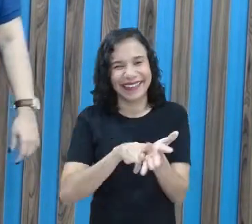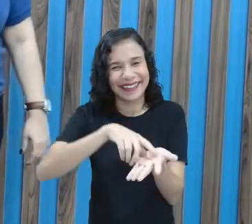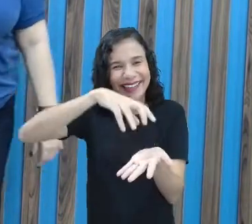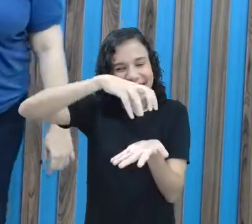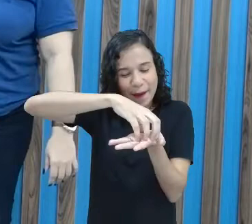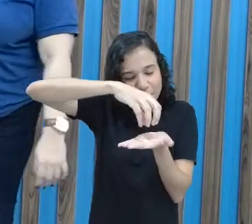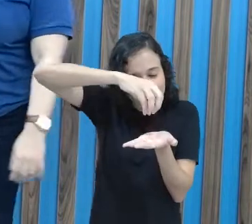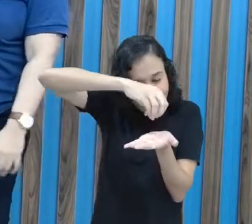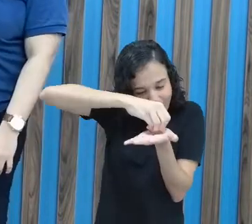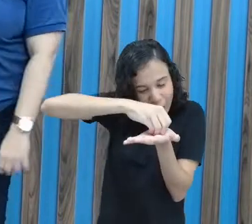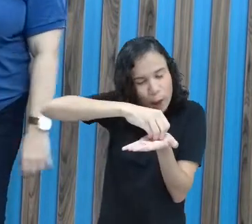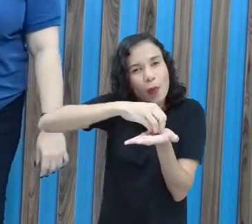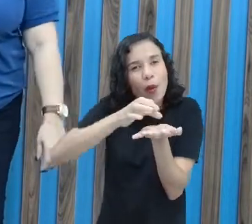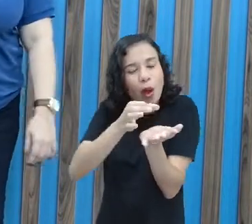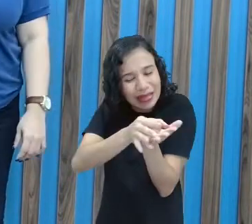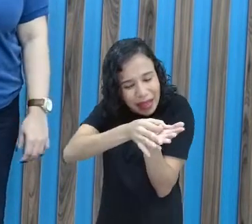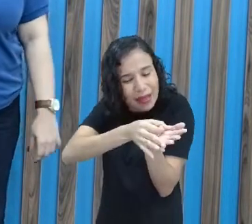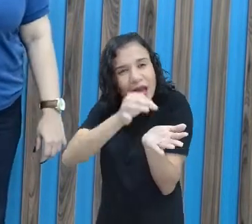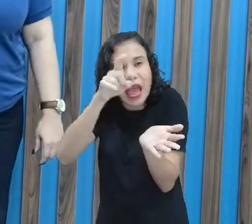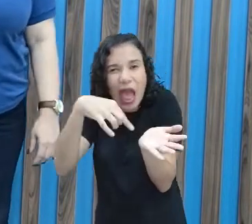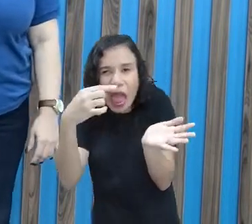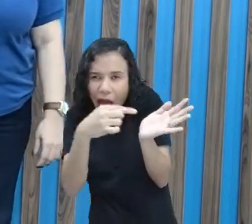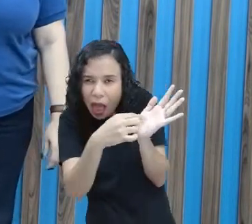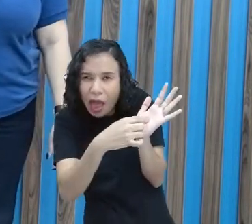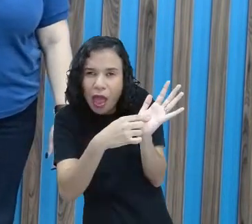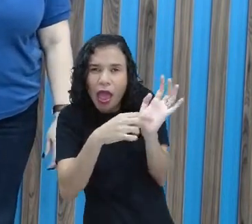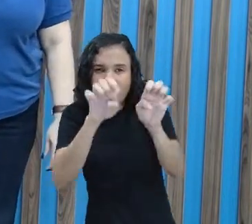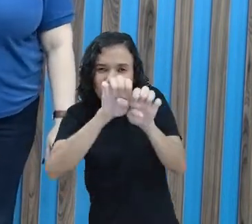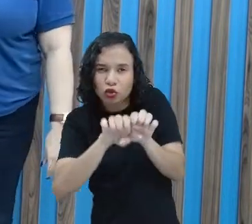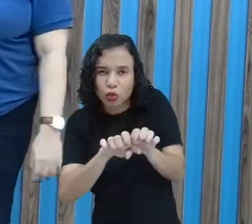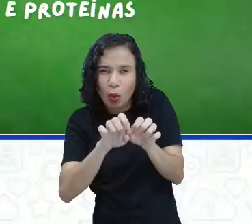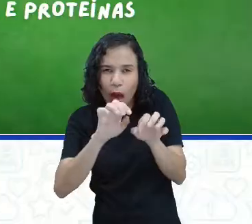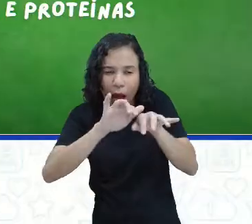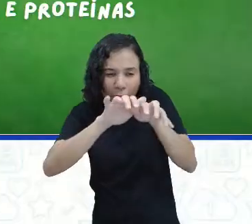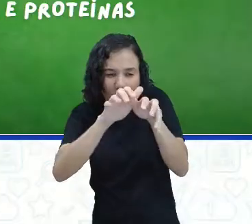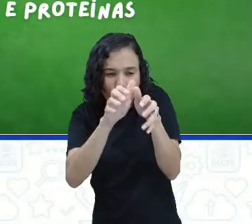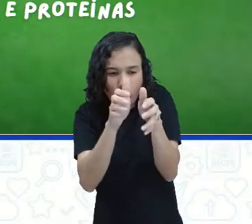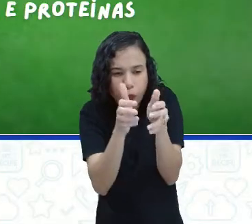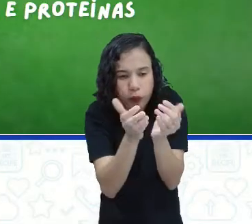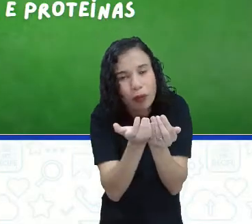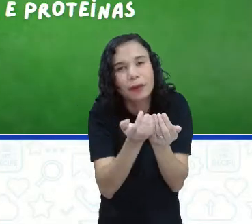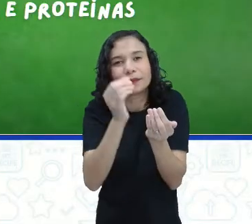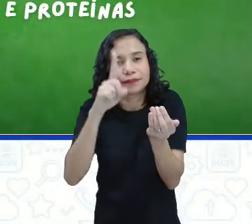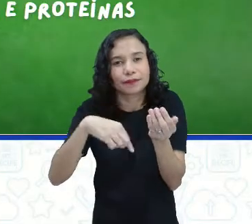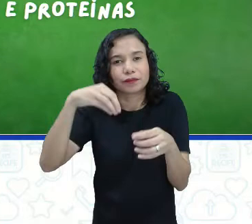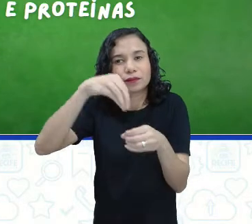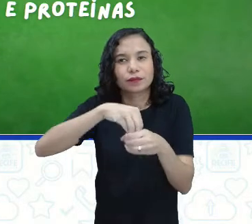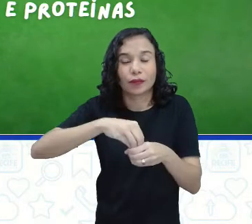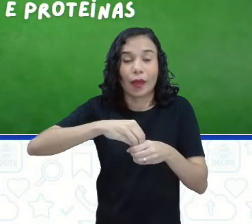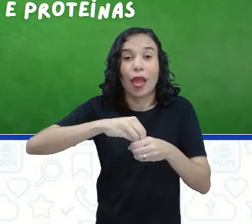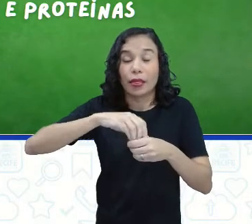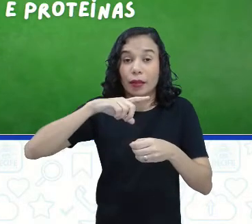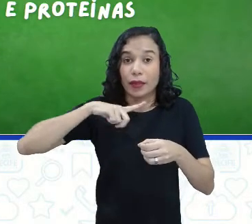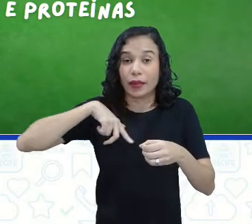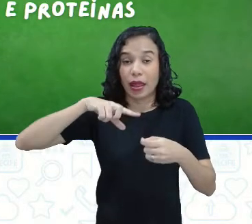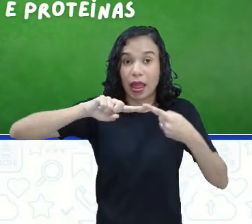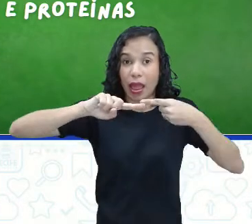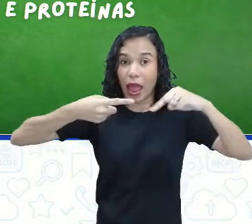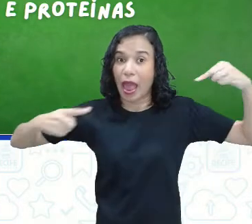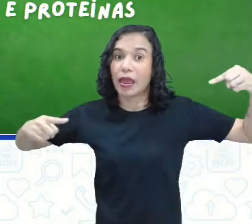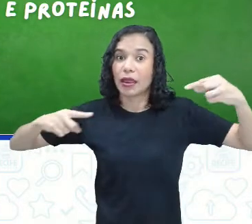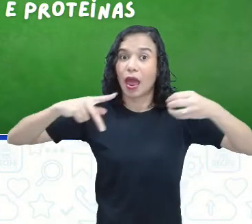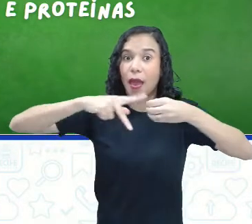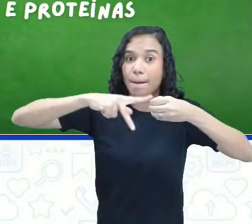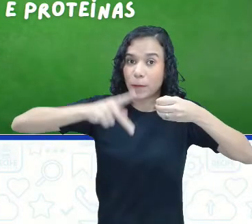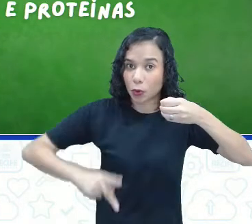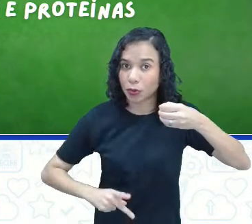no centro, né? O nucleolo, gente, é essa estruturazinha redonda, tá certo? Formado por RNA e proteínas, né? O corpo da